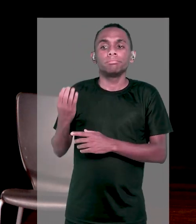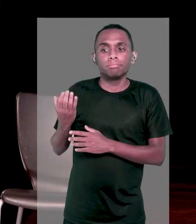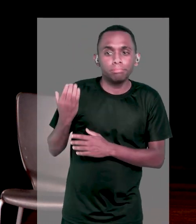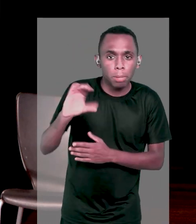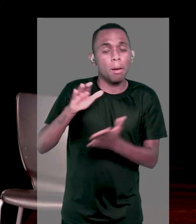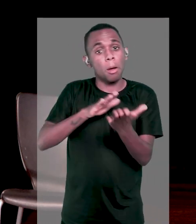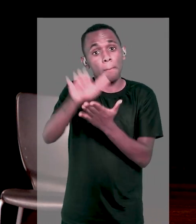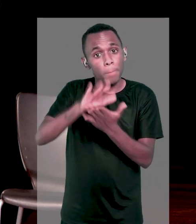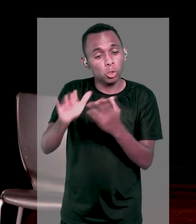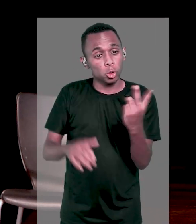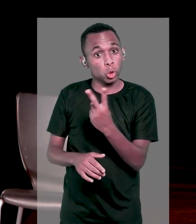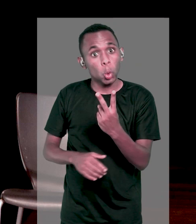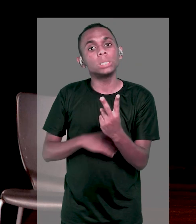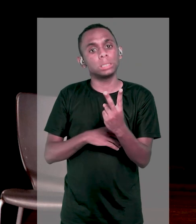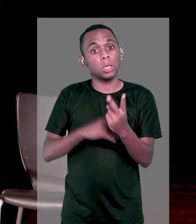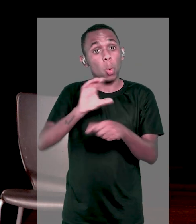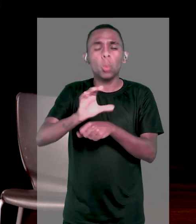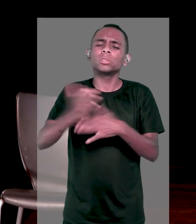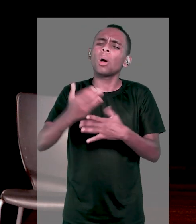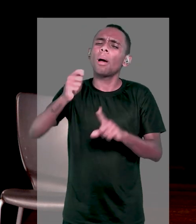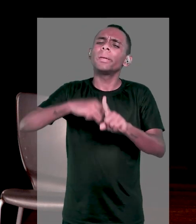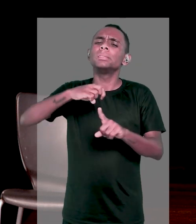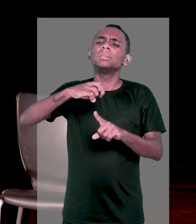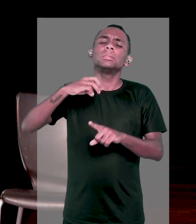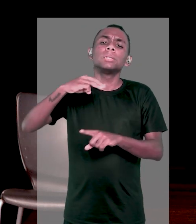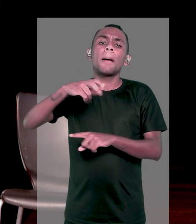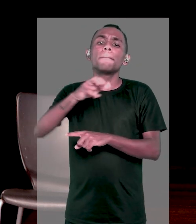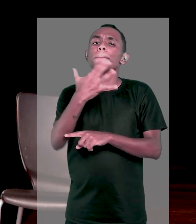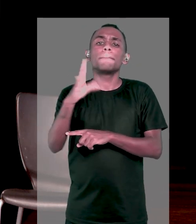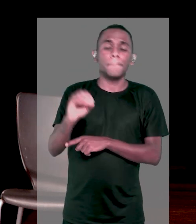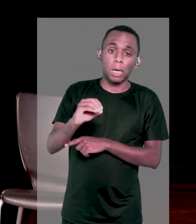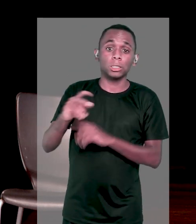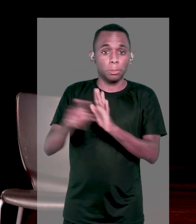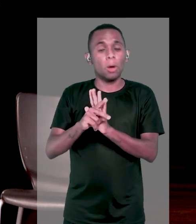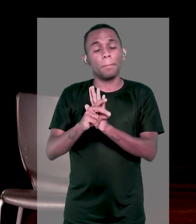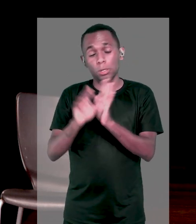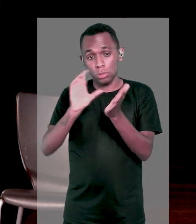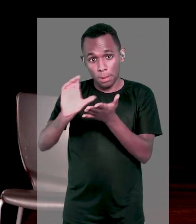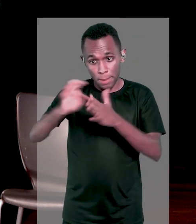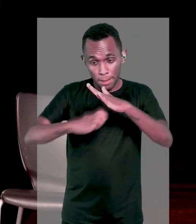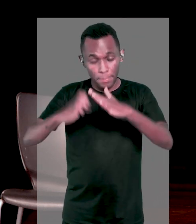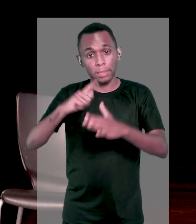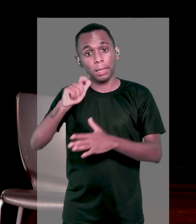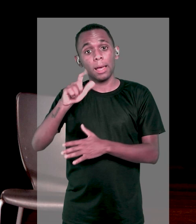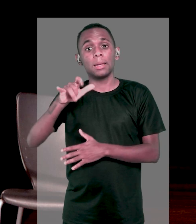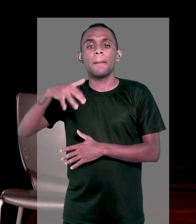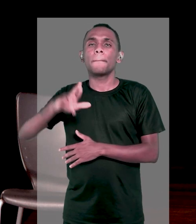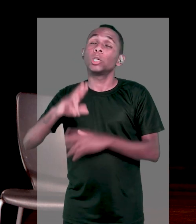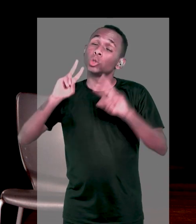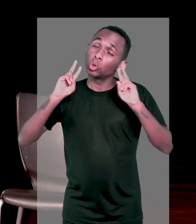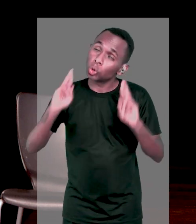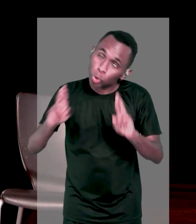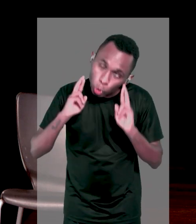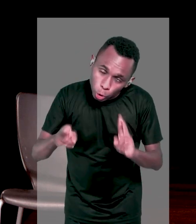aulas e anotando as aulas e associando a outros textos do Valéry foi